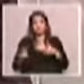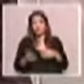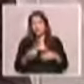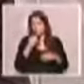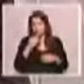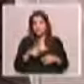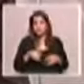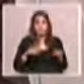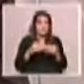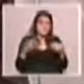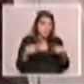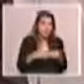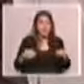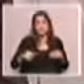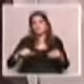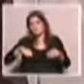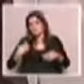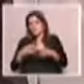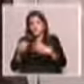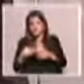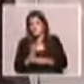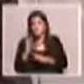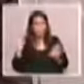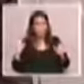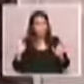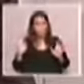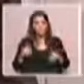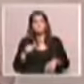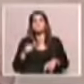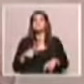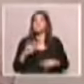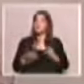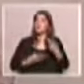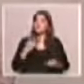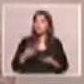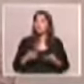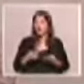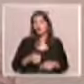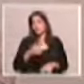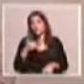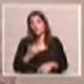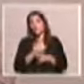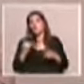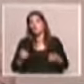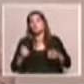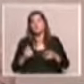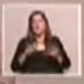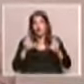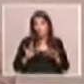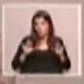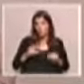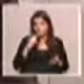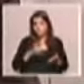por fenos e palhas, não é? E isto era bom avaliar-se e comunicar-se, porque certamente que as gorduras